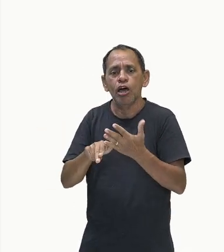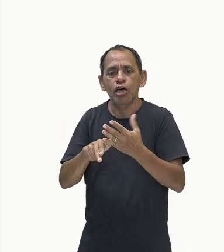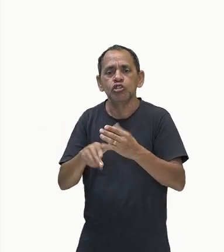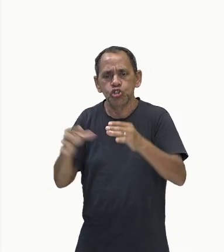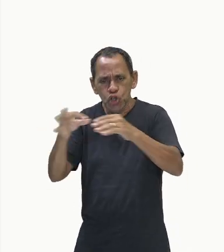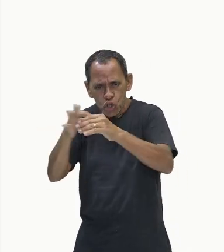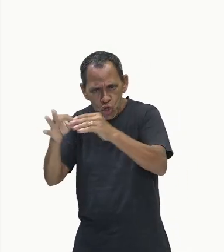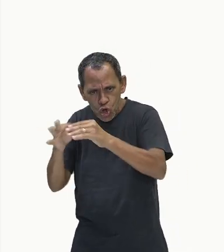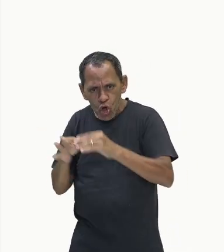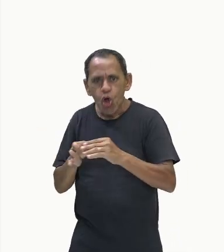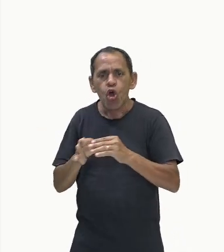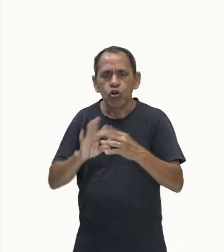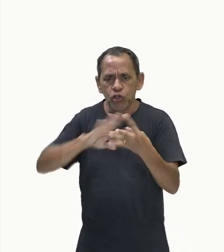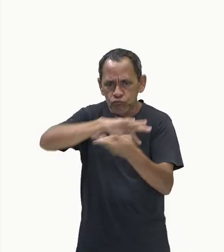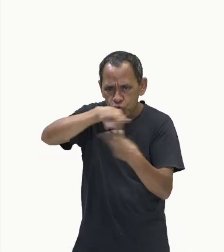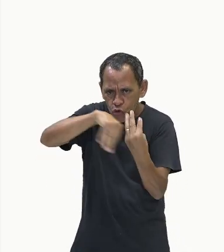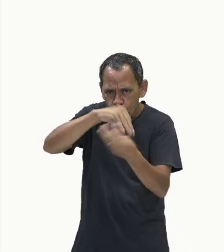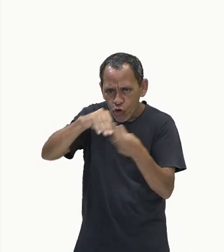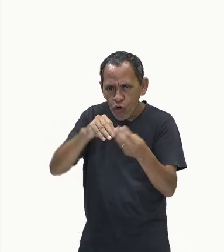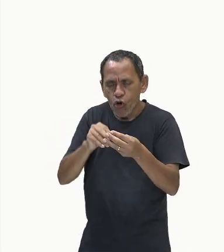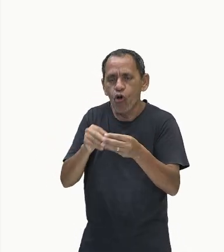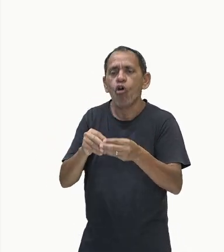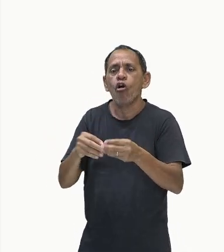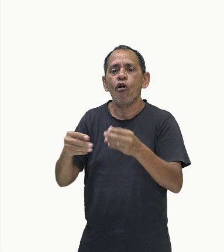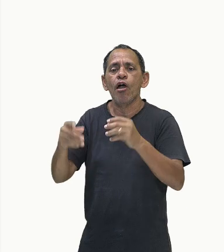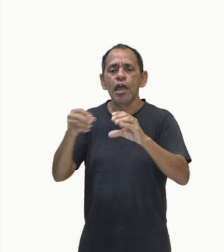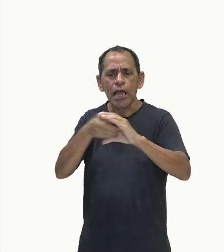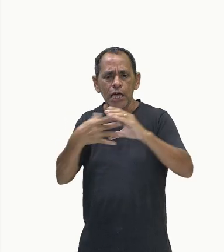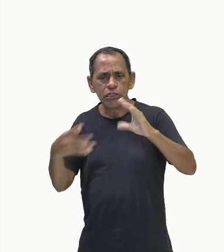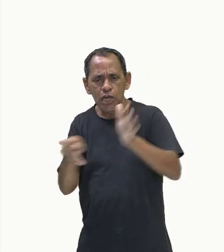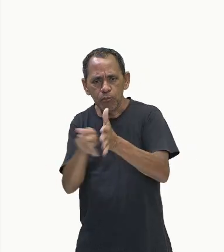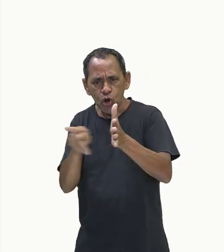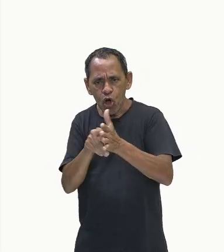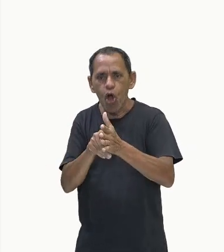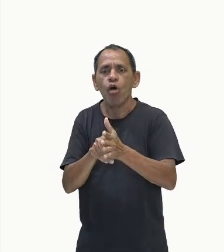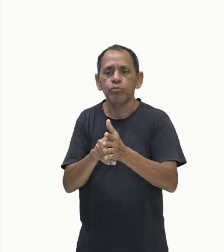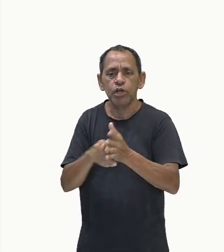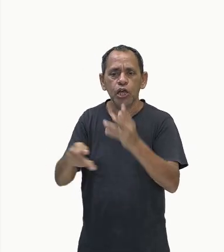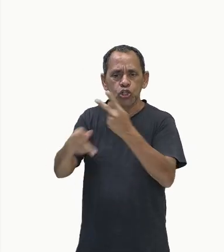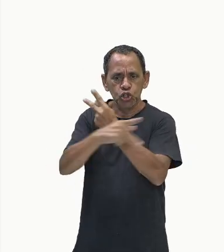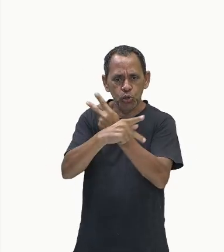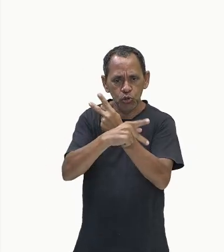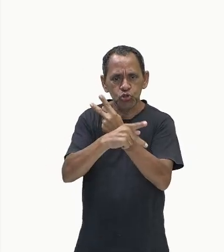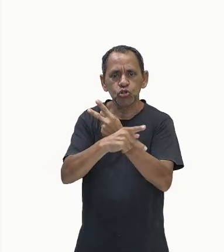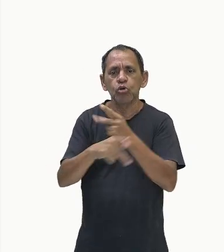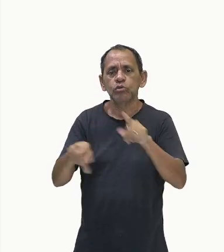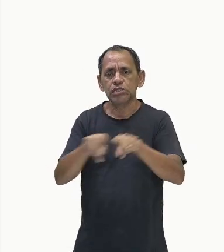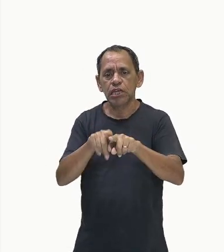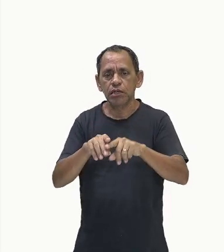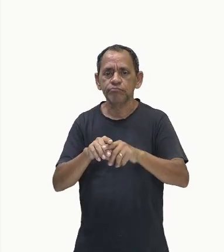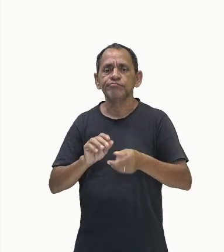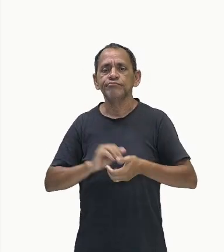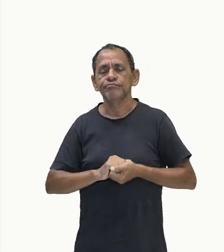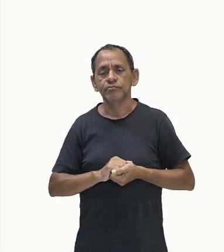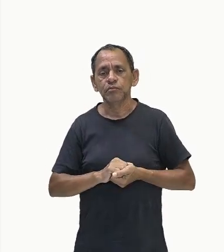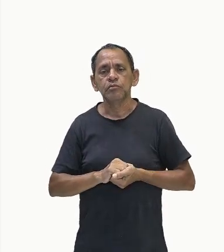se caracterizar no cromossomo. Esse cromossomo, ele possui ali vários